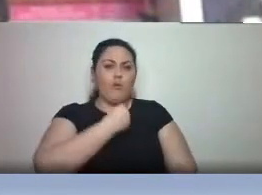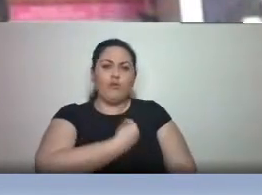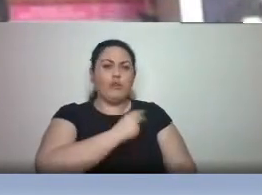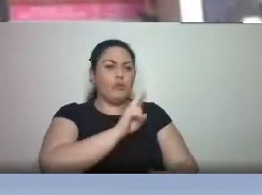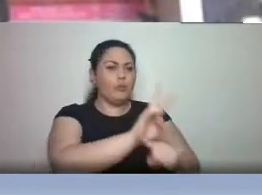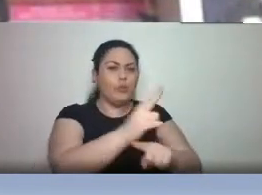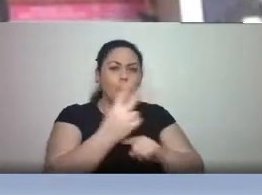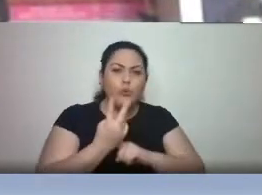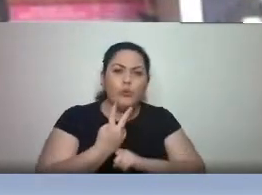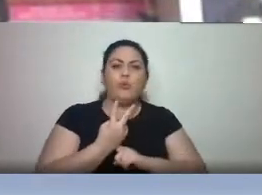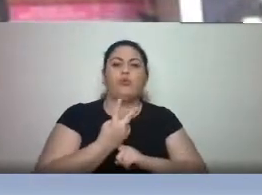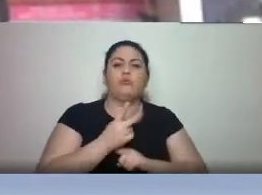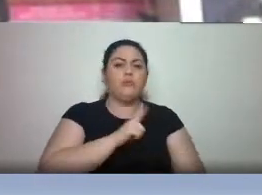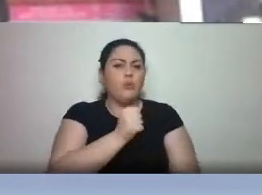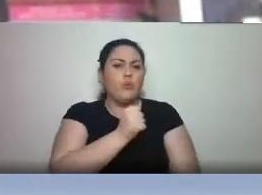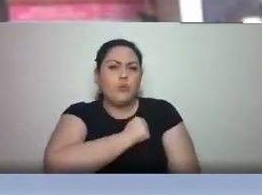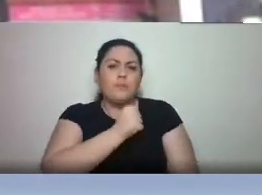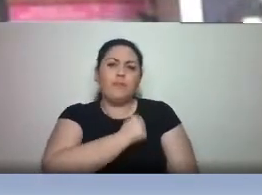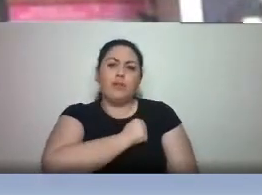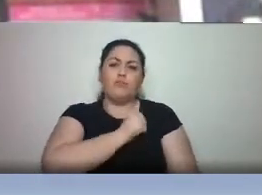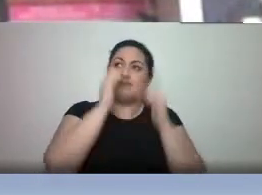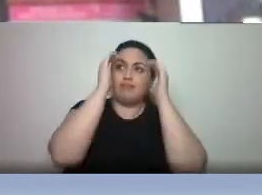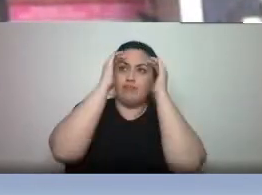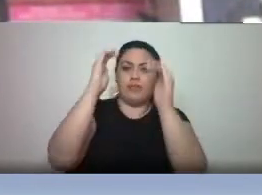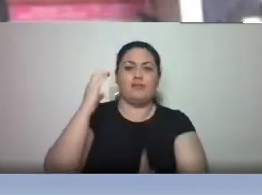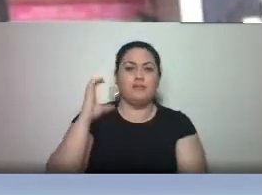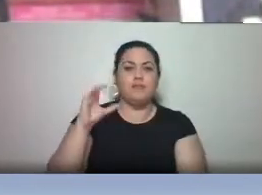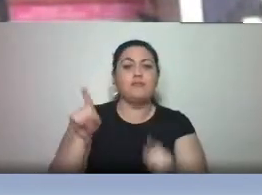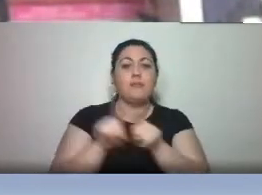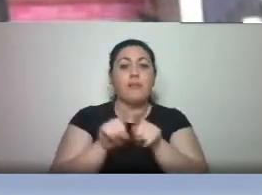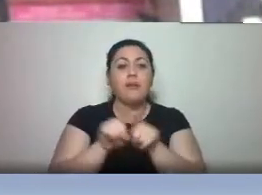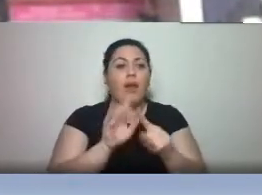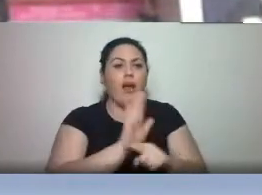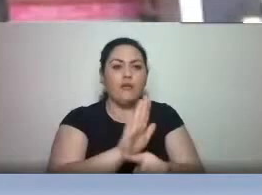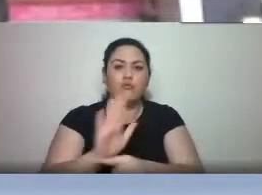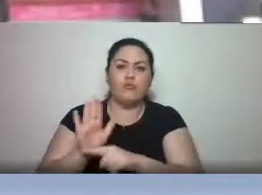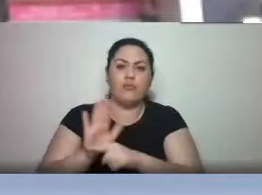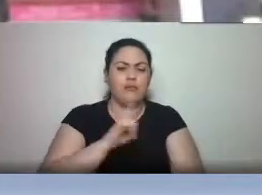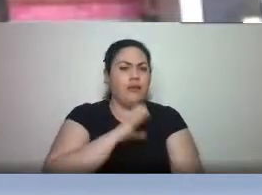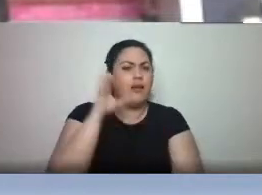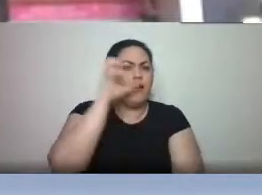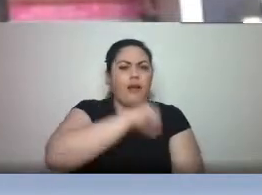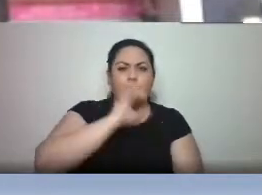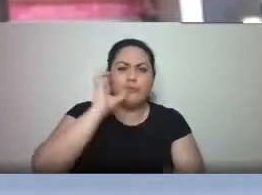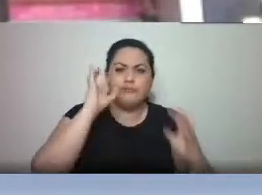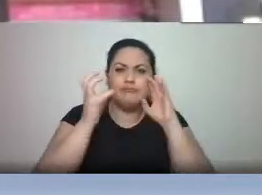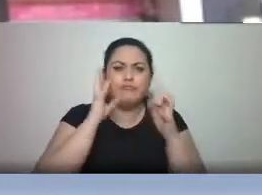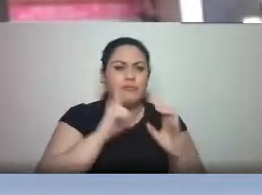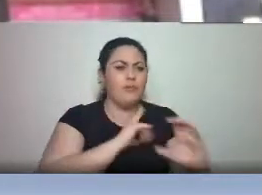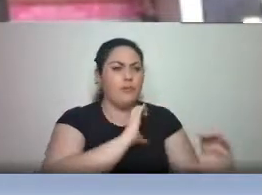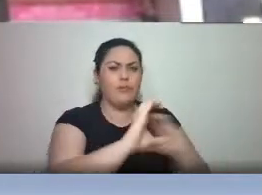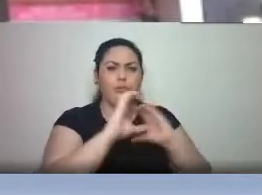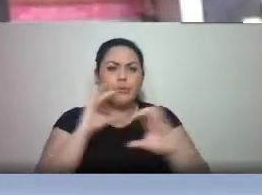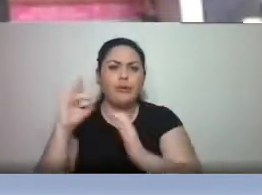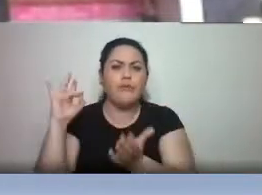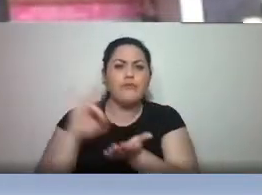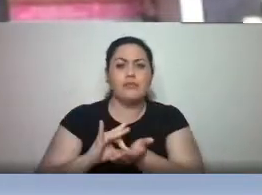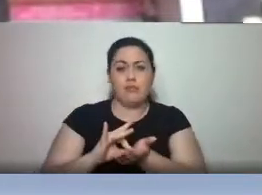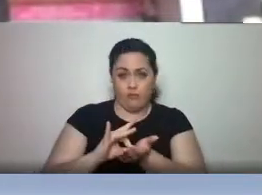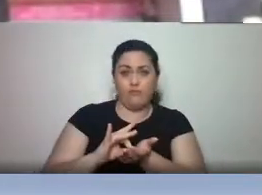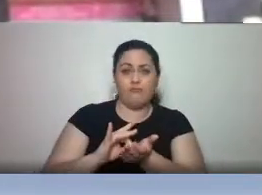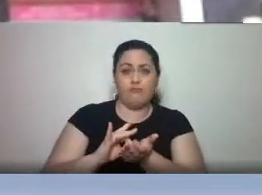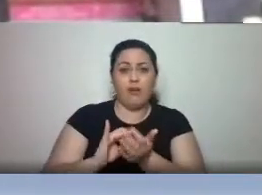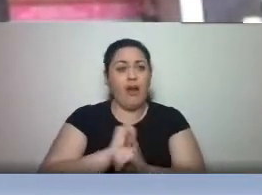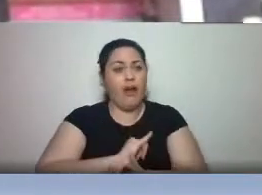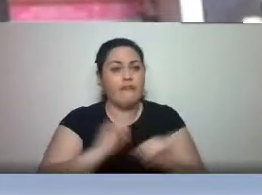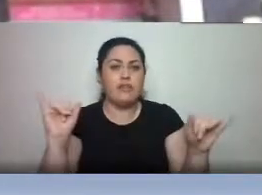a ciência, colaborar, a rapidez nas decisões, a comunicação efetiva, sobre a importância do